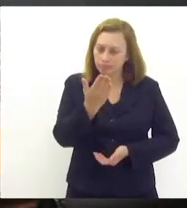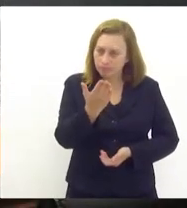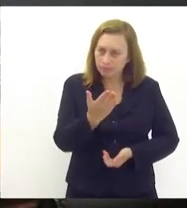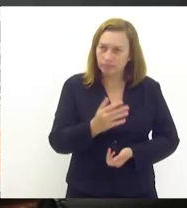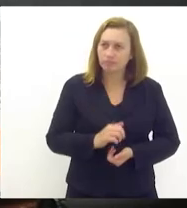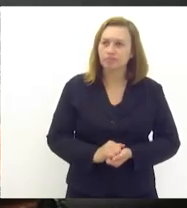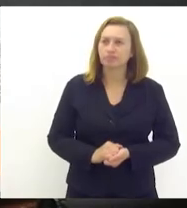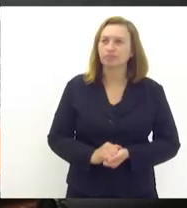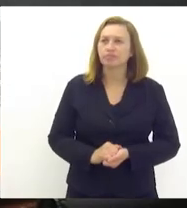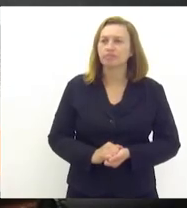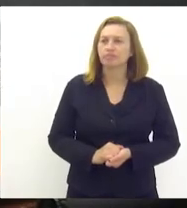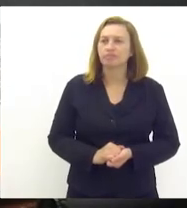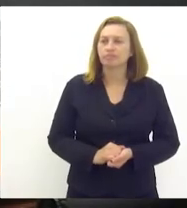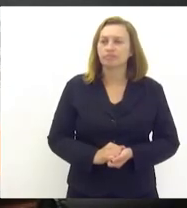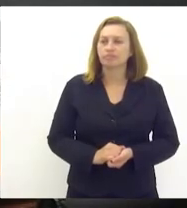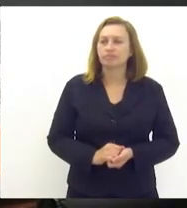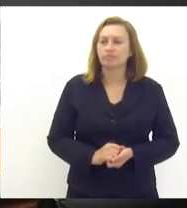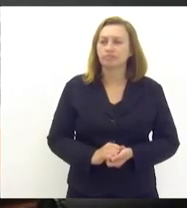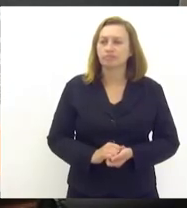Deputado Fred